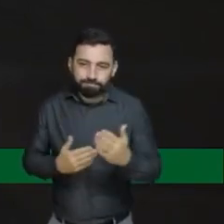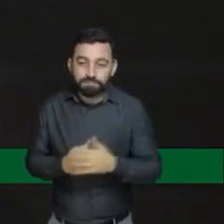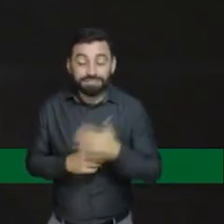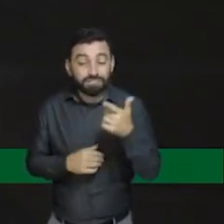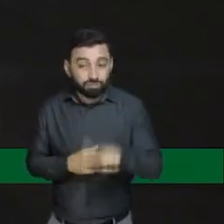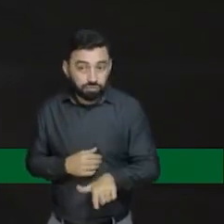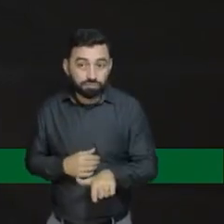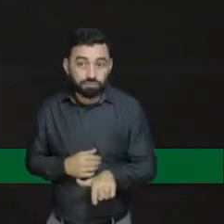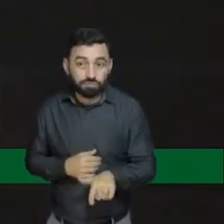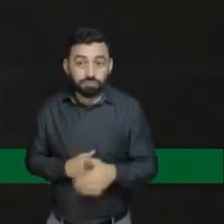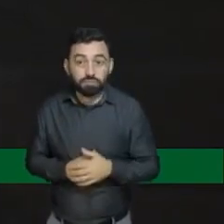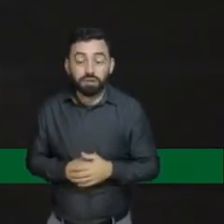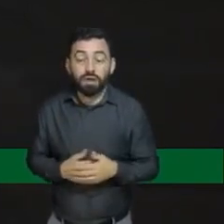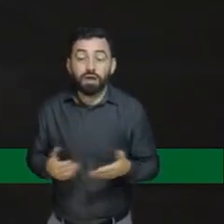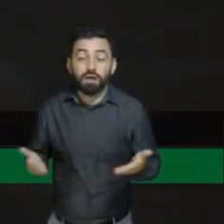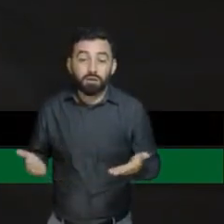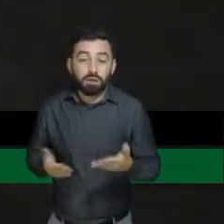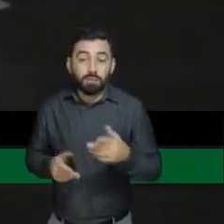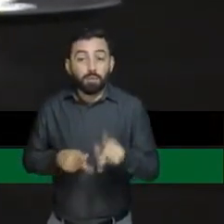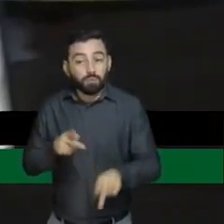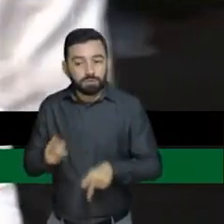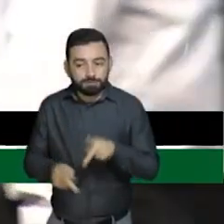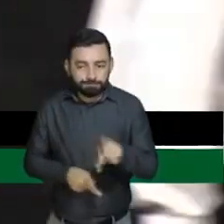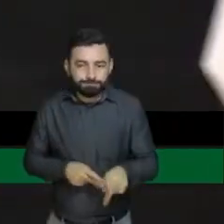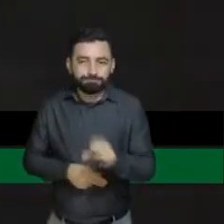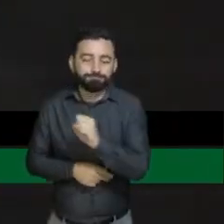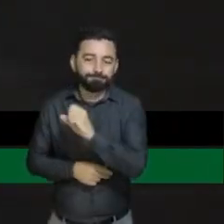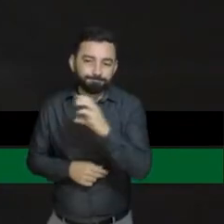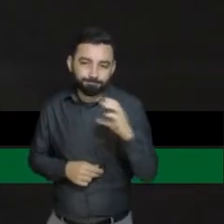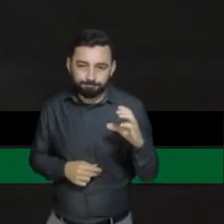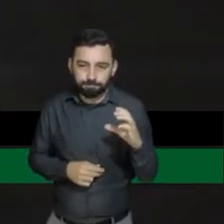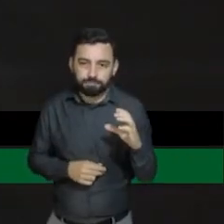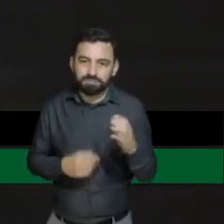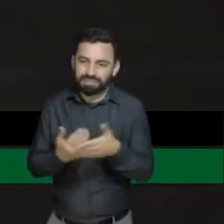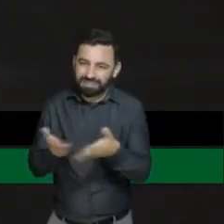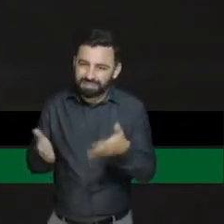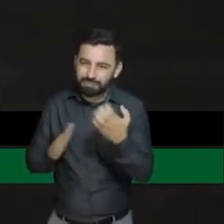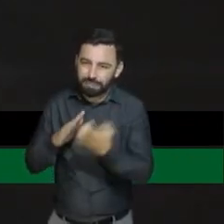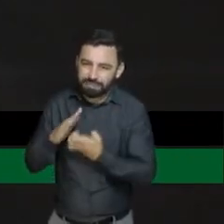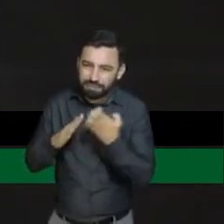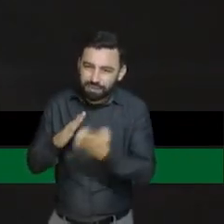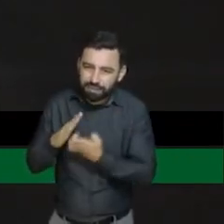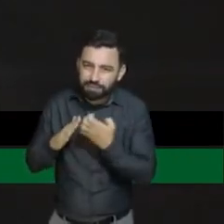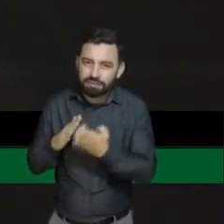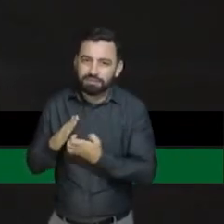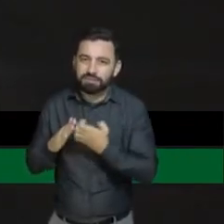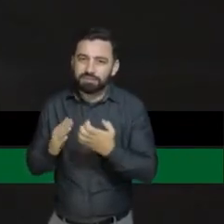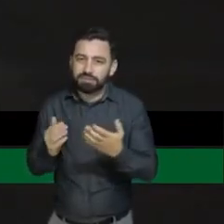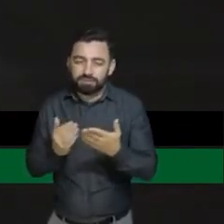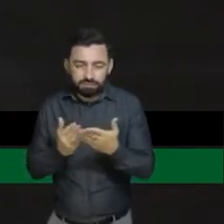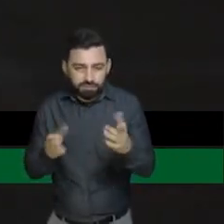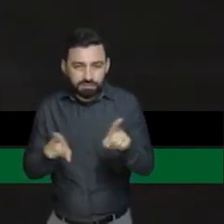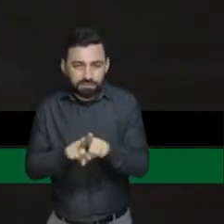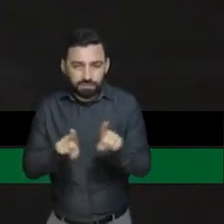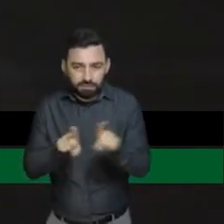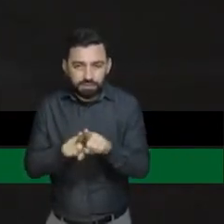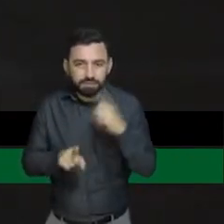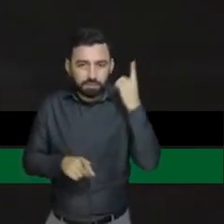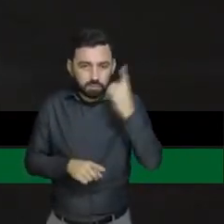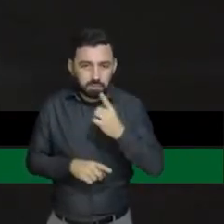já, de toda a população catarinense, todos os empresariados, de vossas excelências,